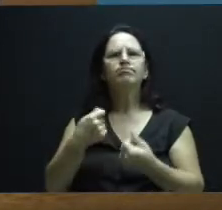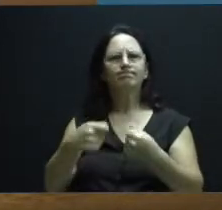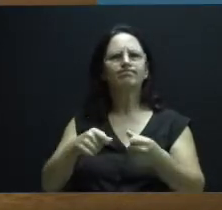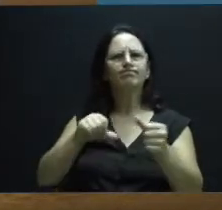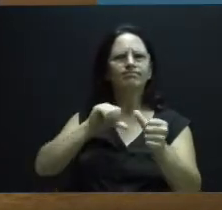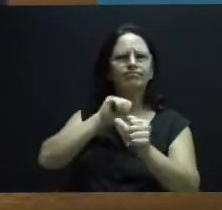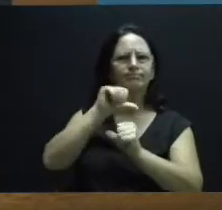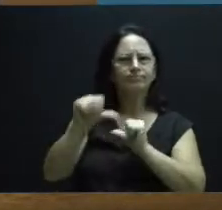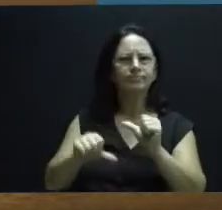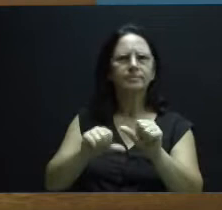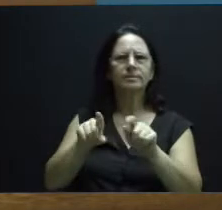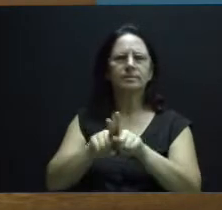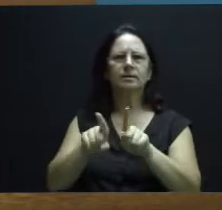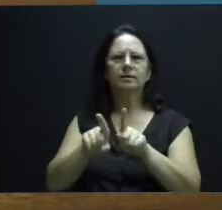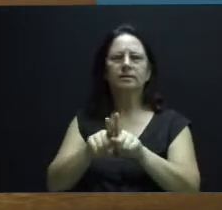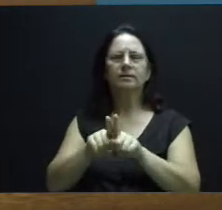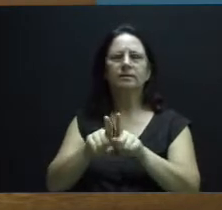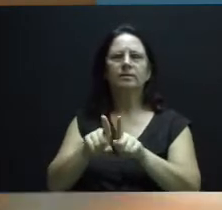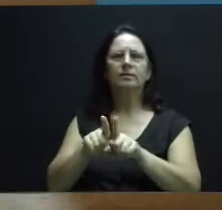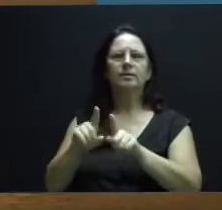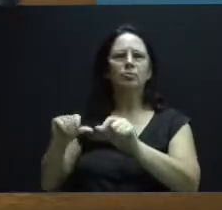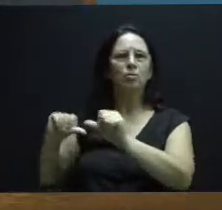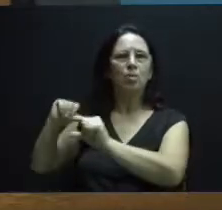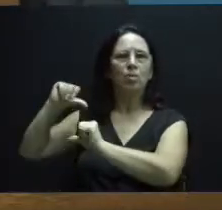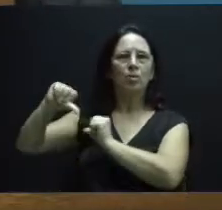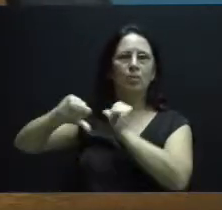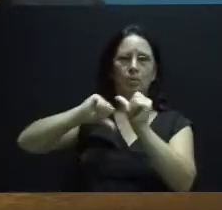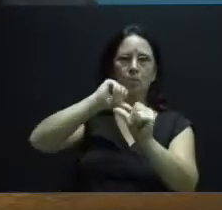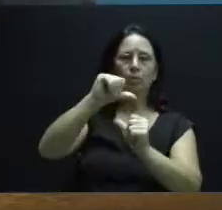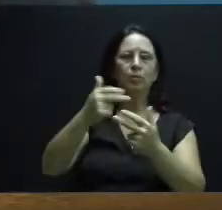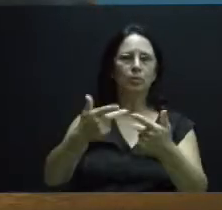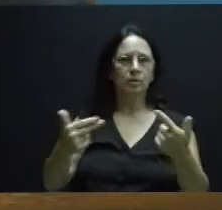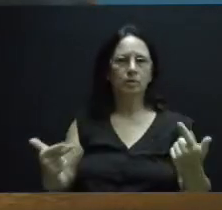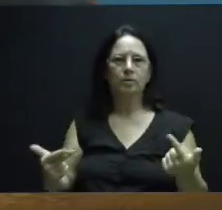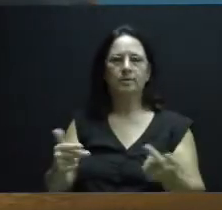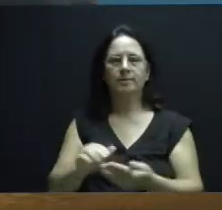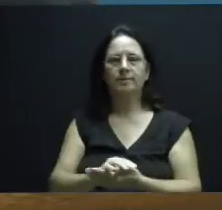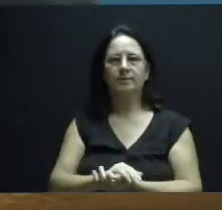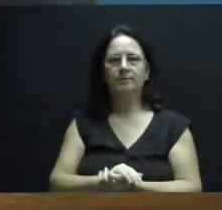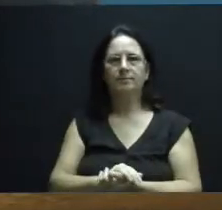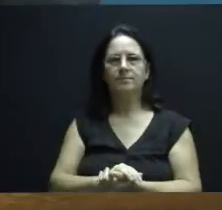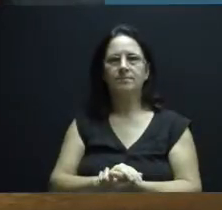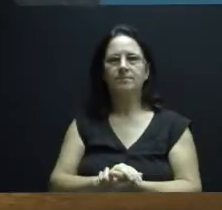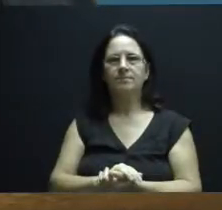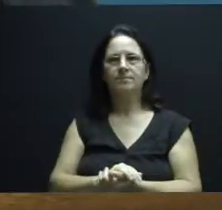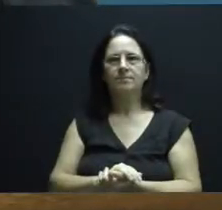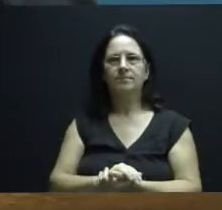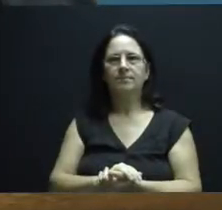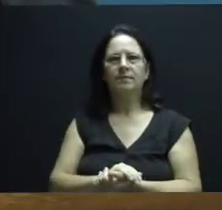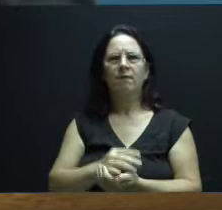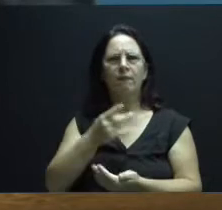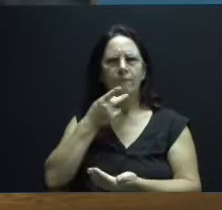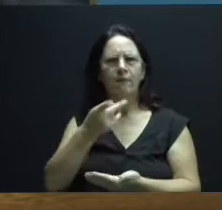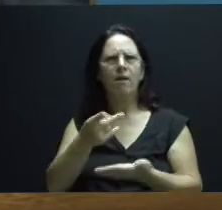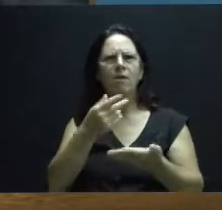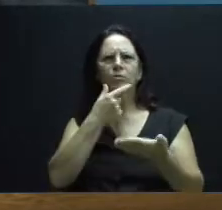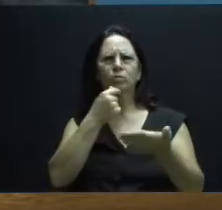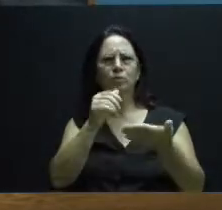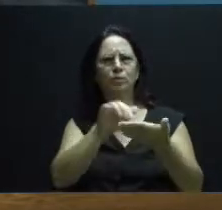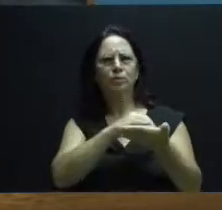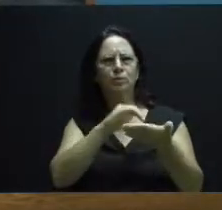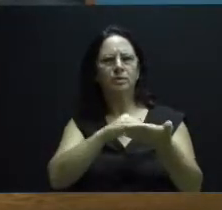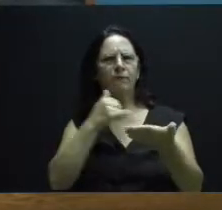pela má administração mas o gol faria também de de falar por alguns secretários é